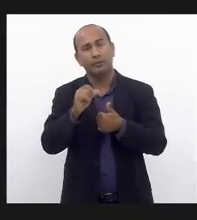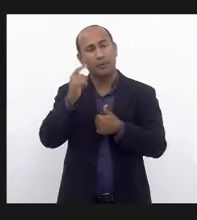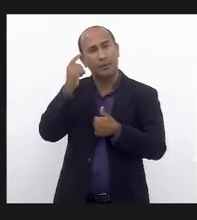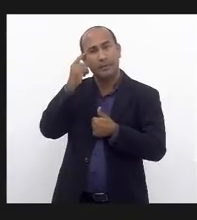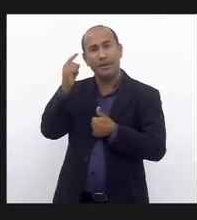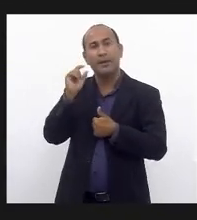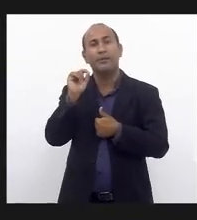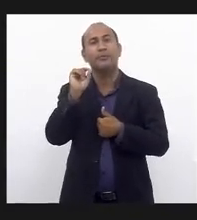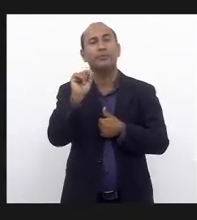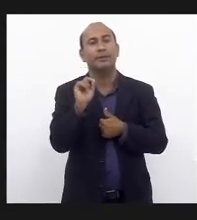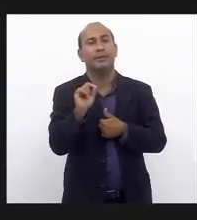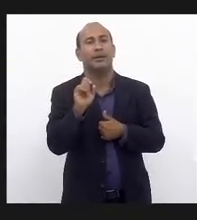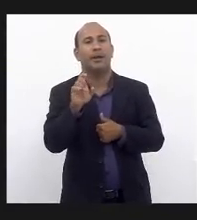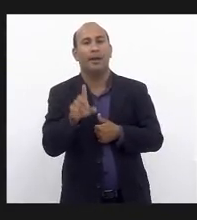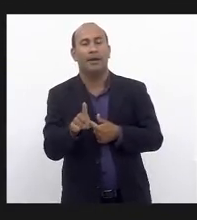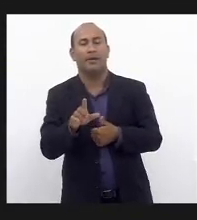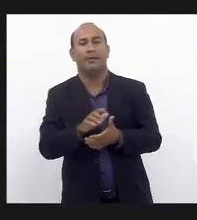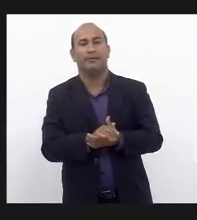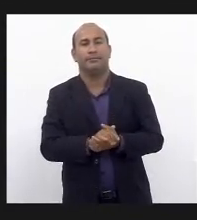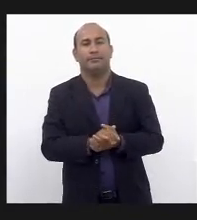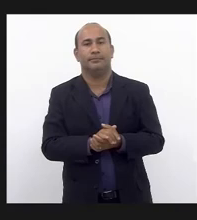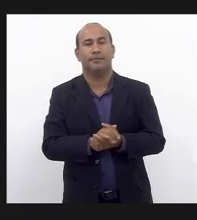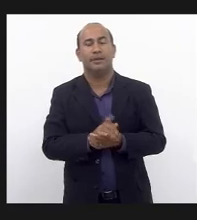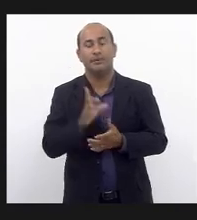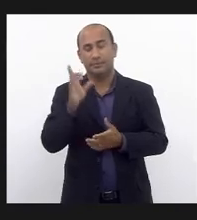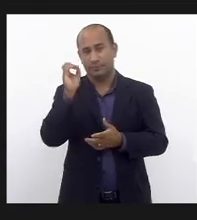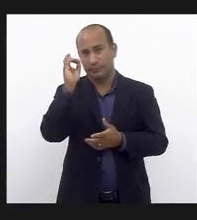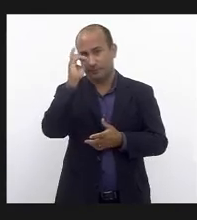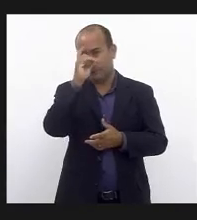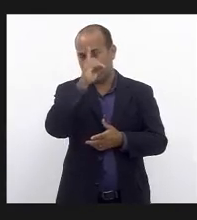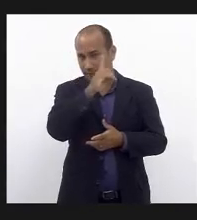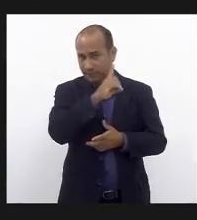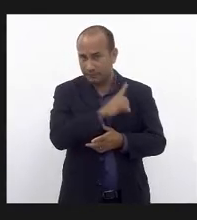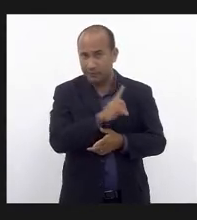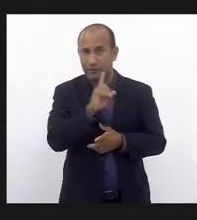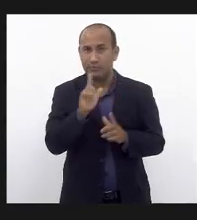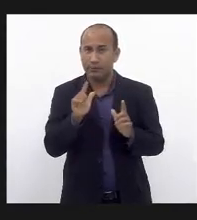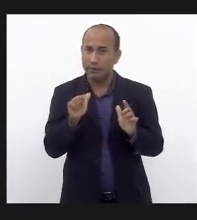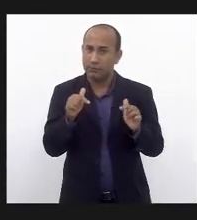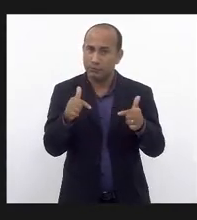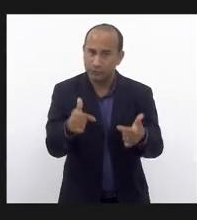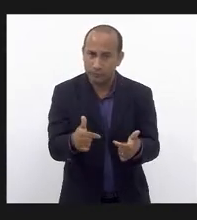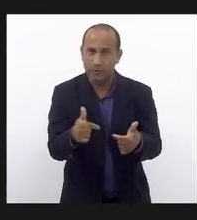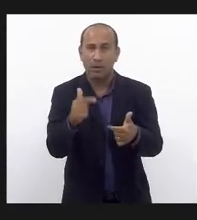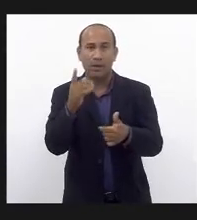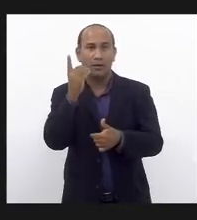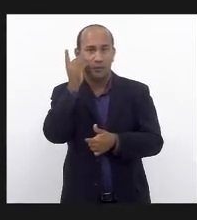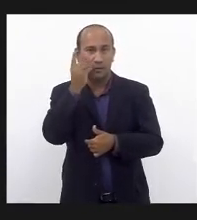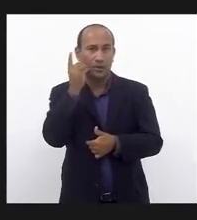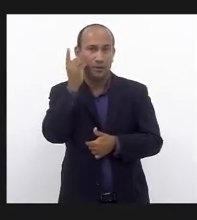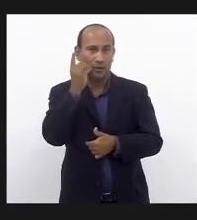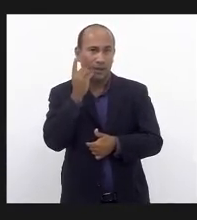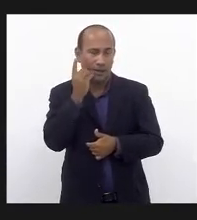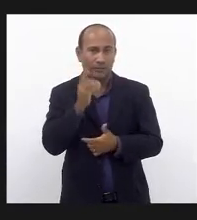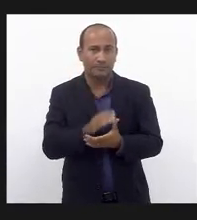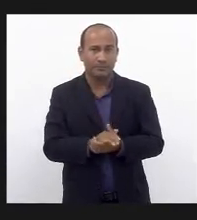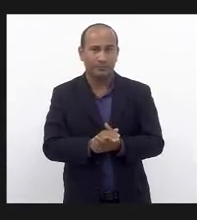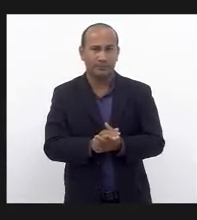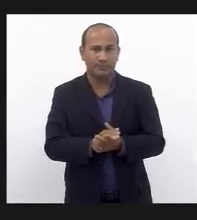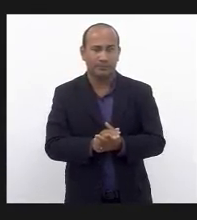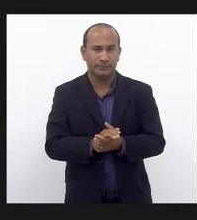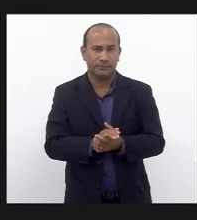quanto é difícil, não é, o exercício do parlamento